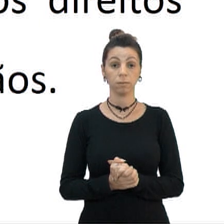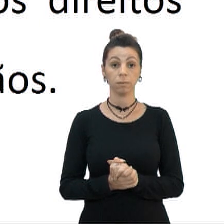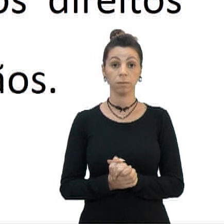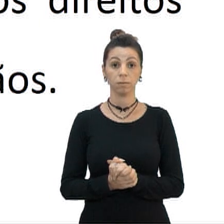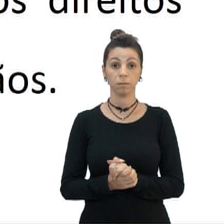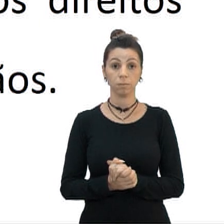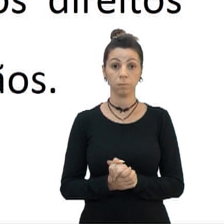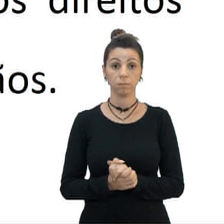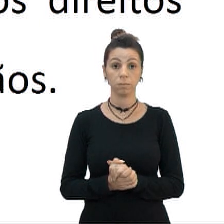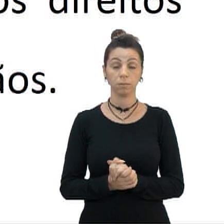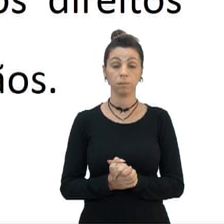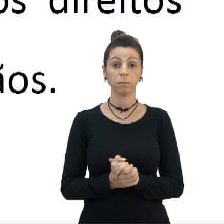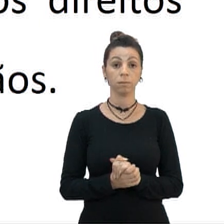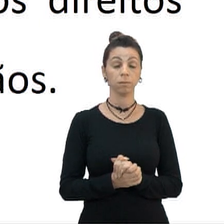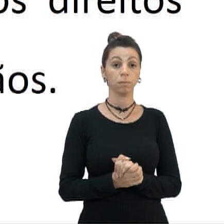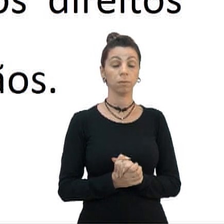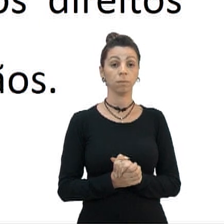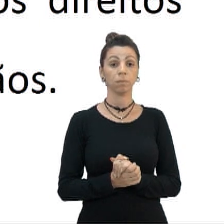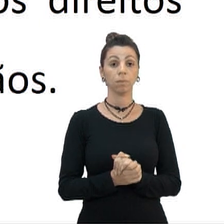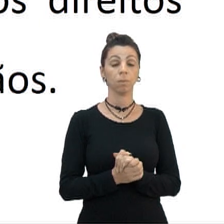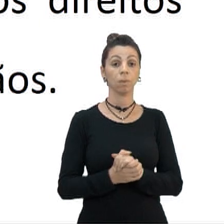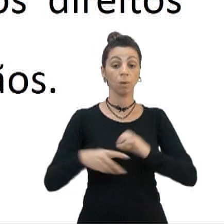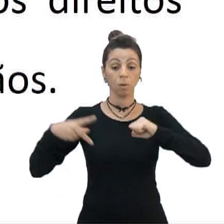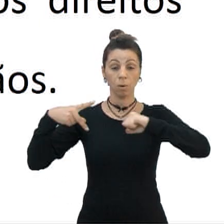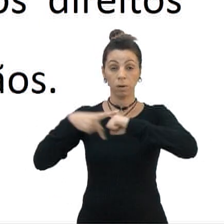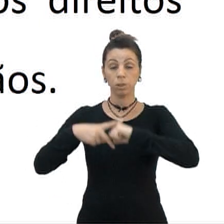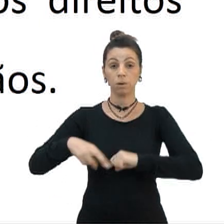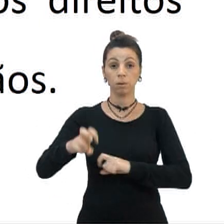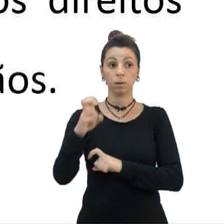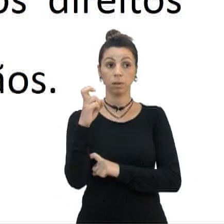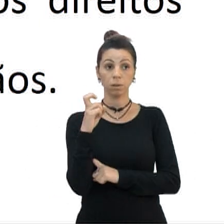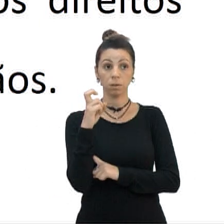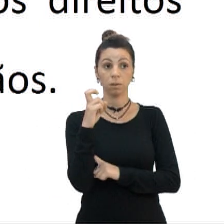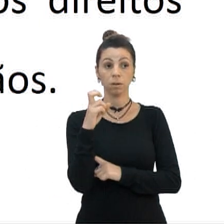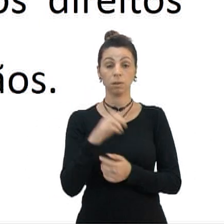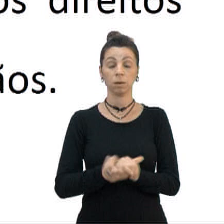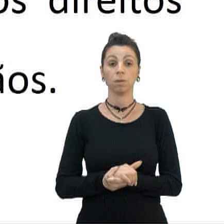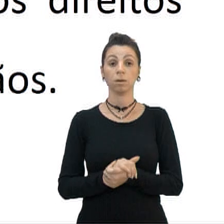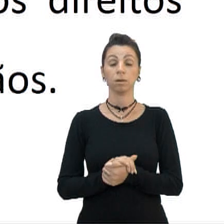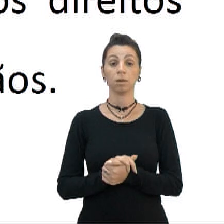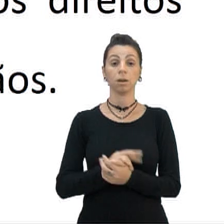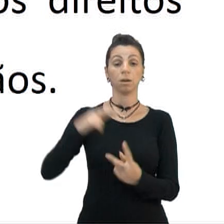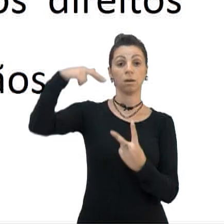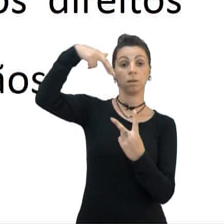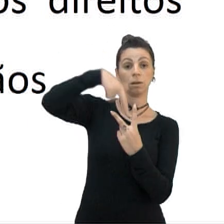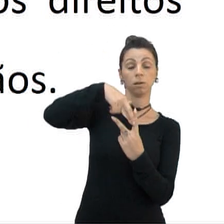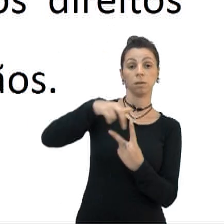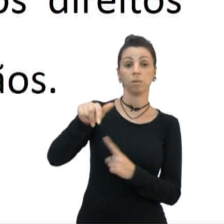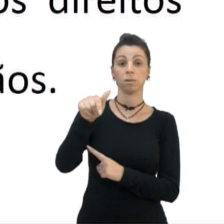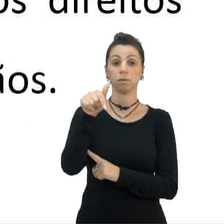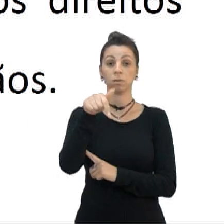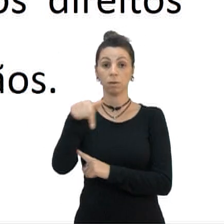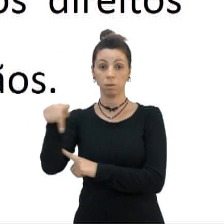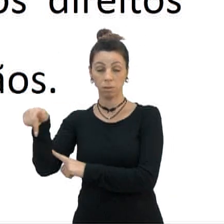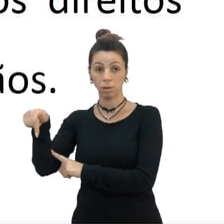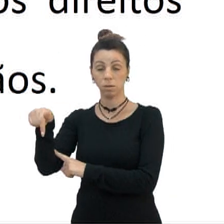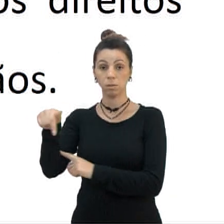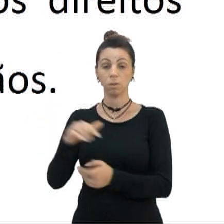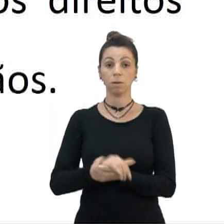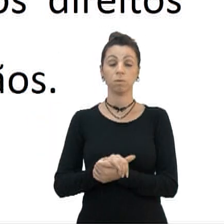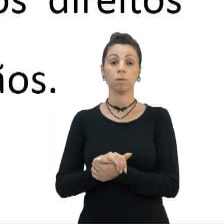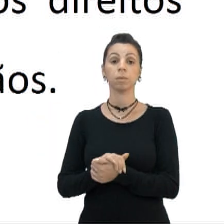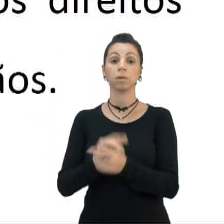E está descrita no artigo 5º, que possui 77 incisos sobre os direitos fundamentais garantidos